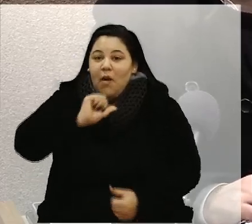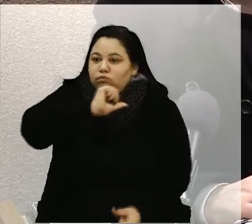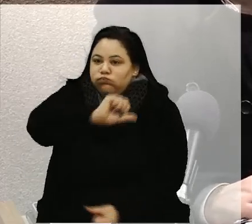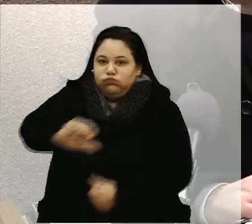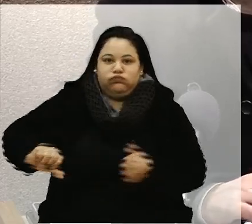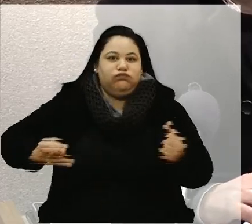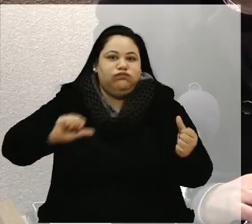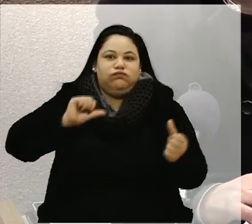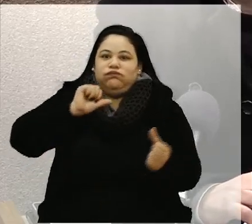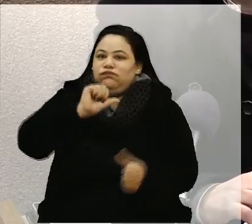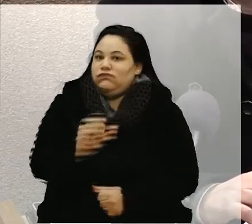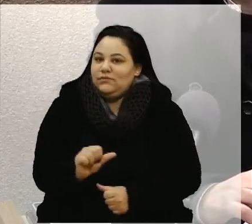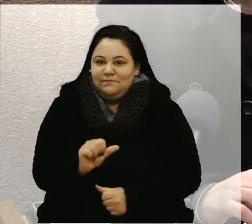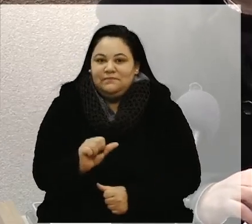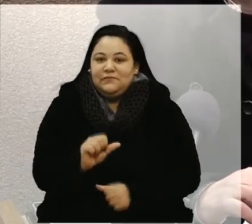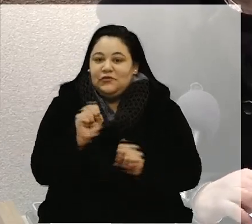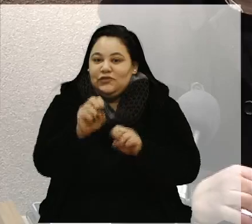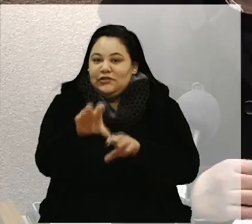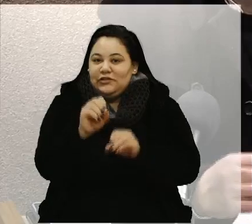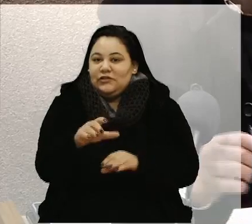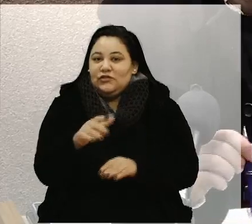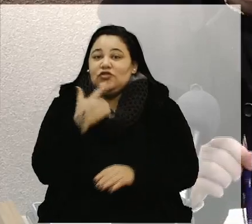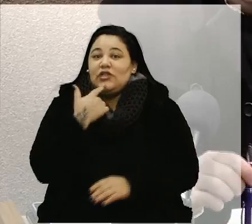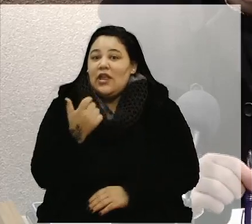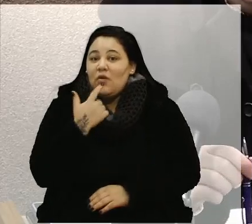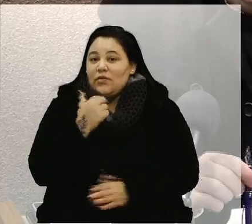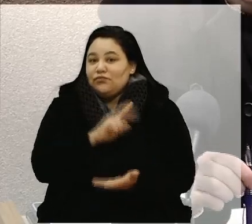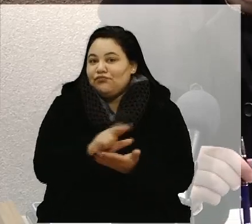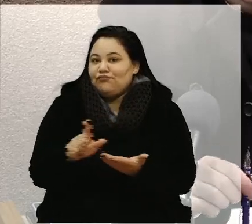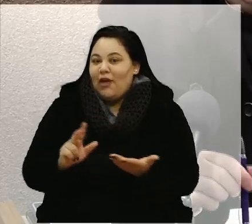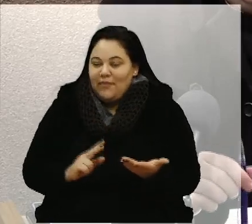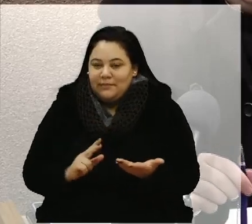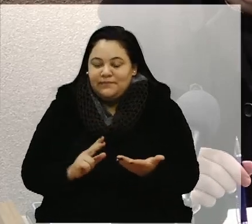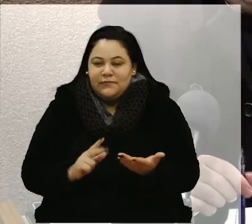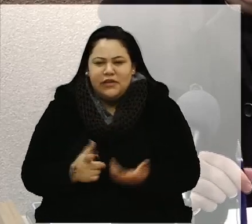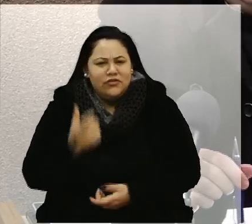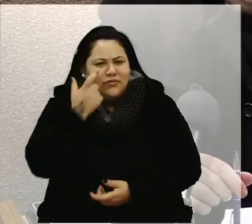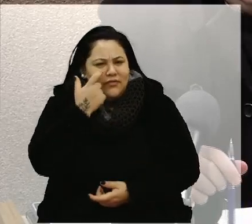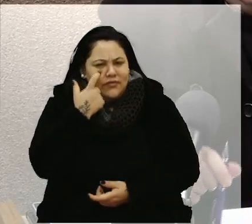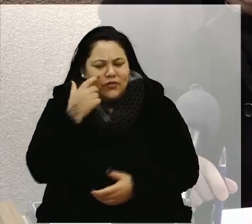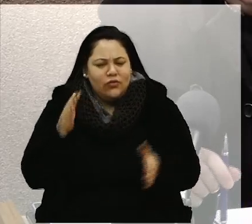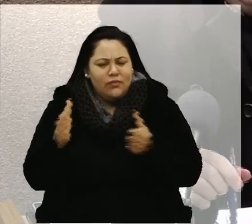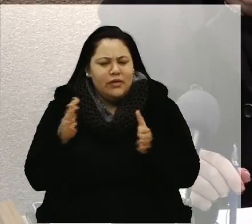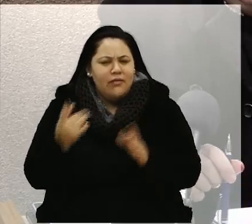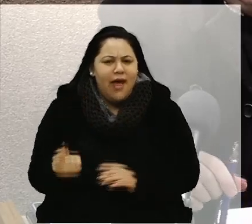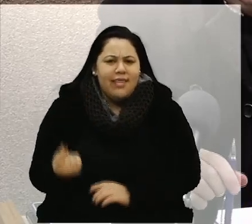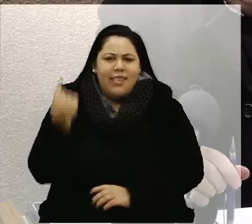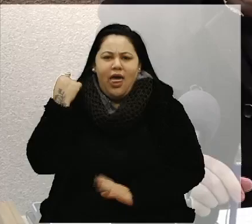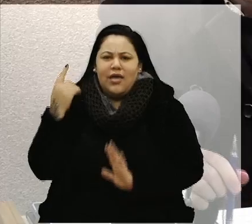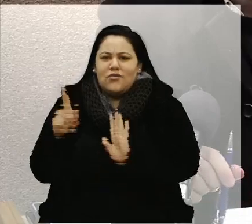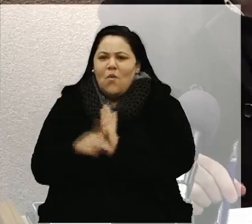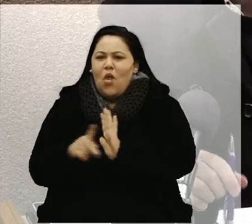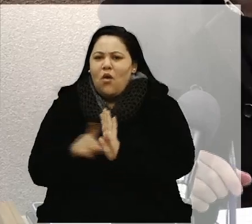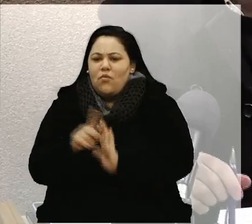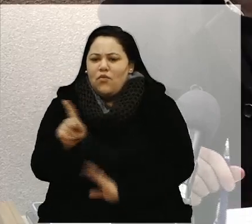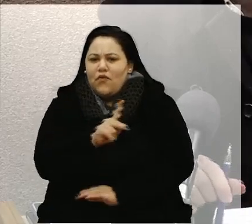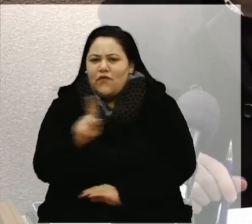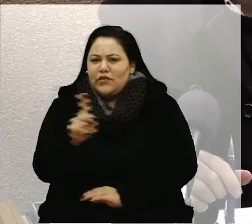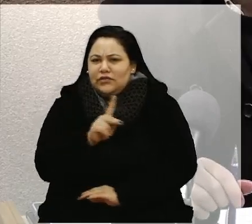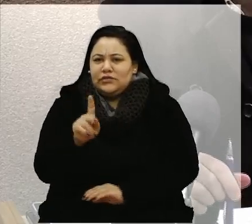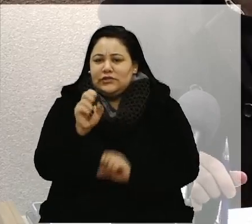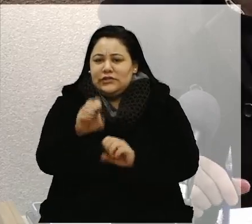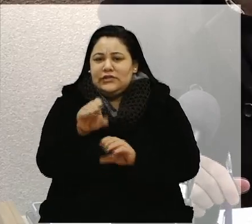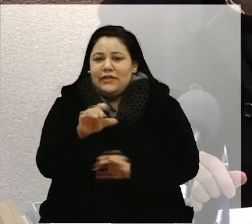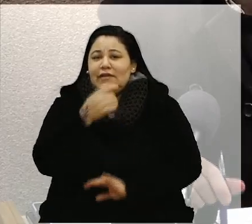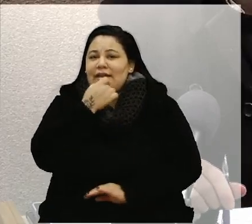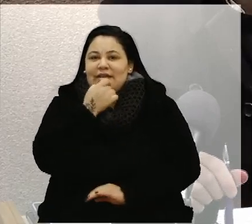no conceito de ensino de idiomas, visto que, na época, os próprios professores que ensinavam inglês muitas vezes não